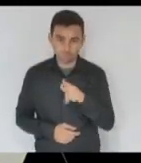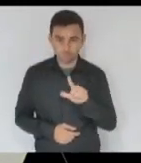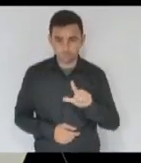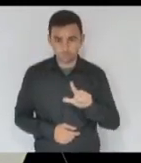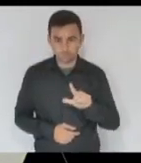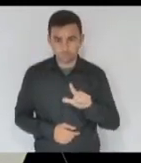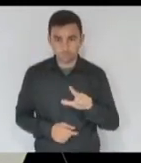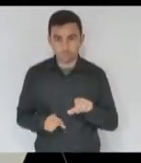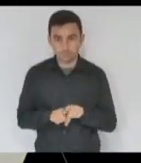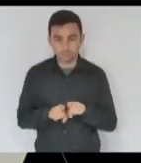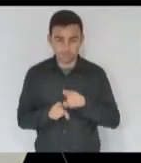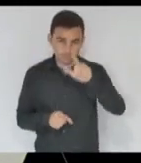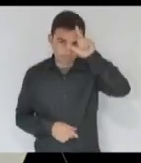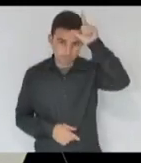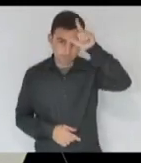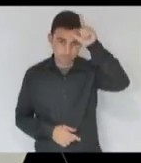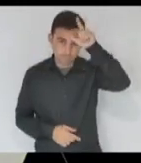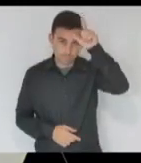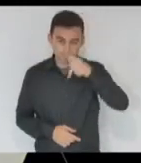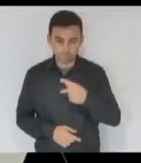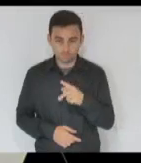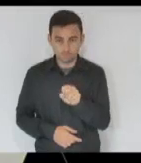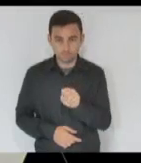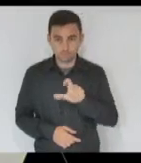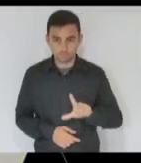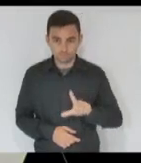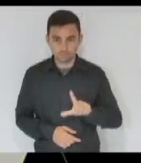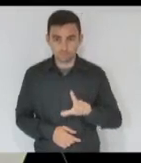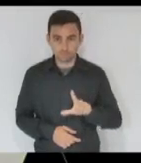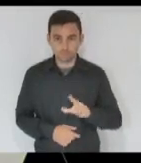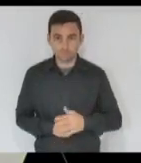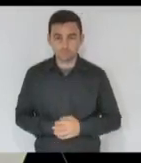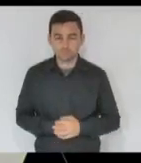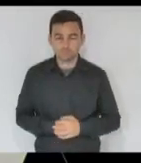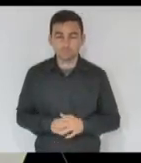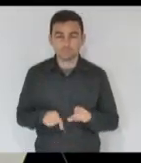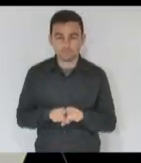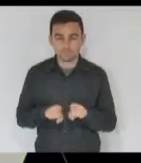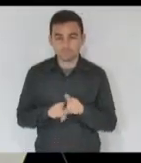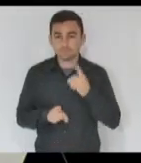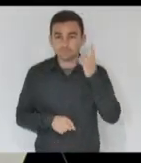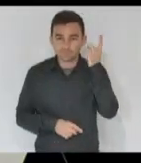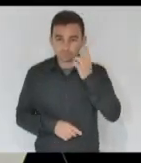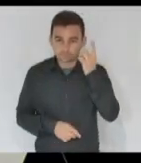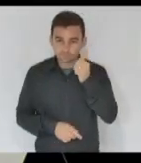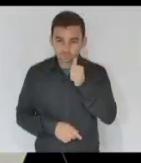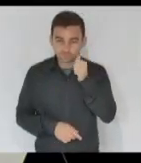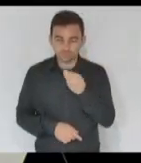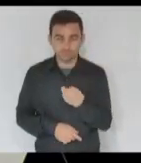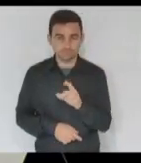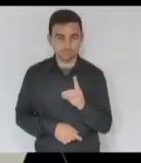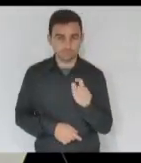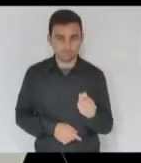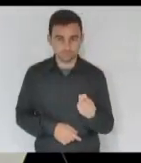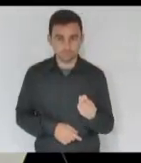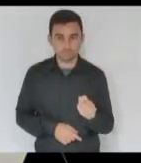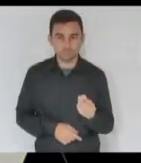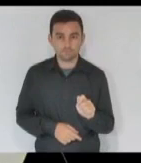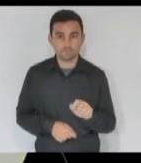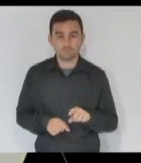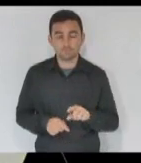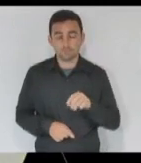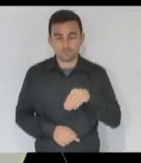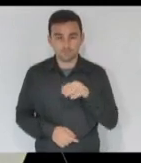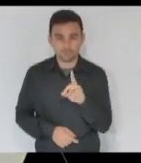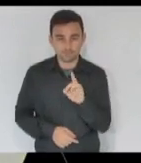Sargento Lima, PSL, e as senhoras deputadas Ada Faraco de Luca, MDB,